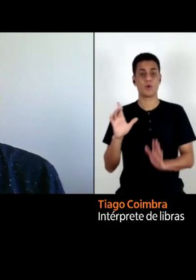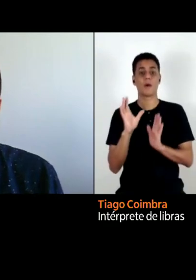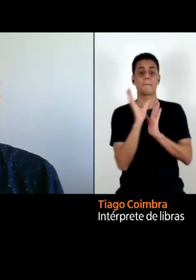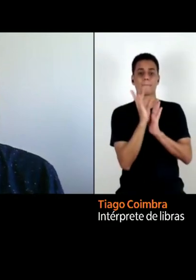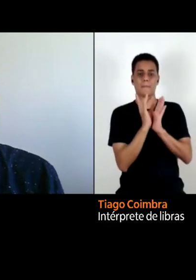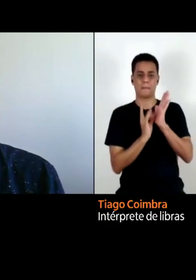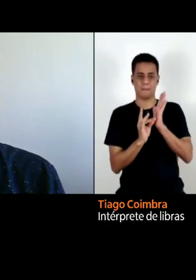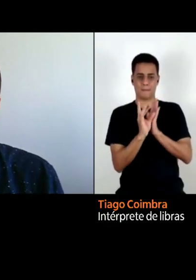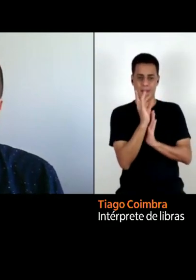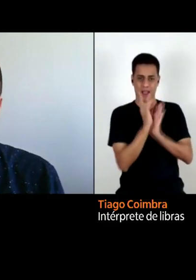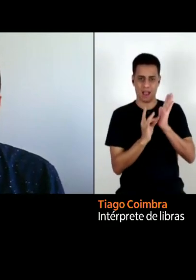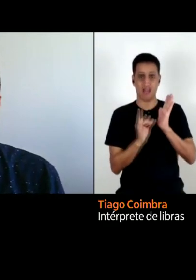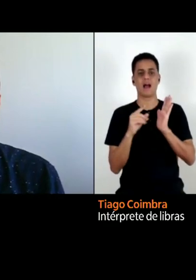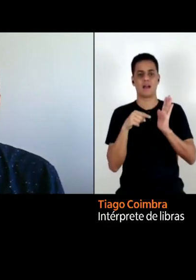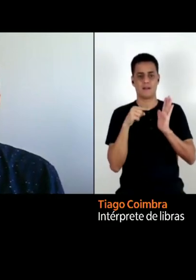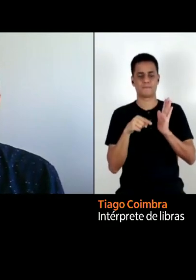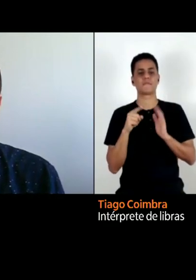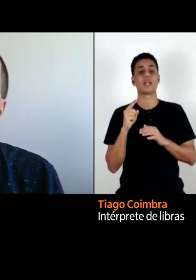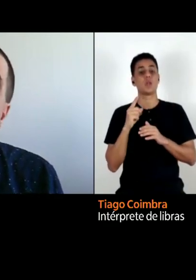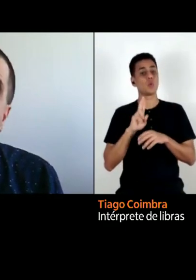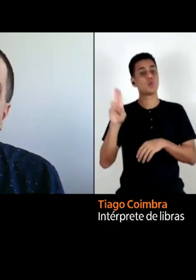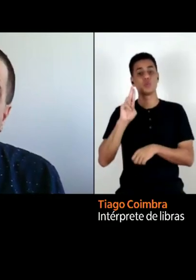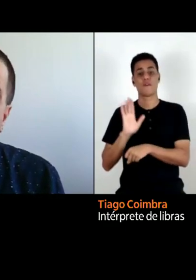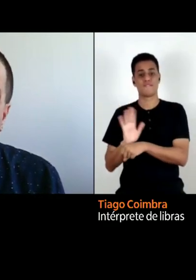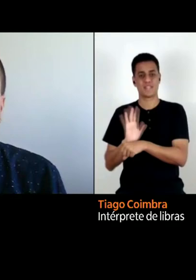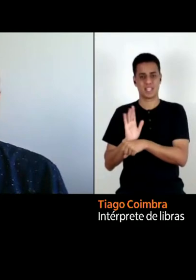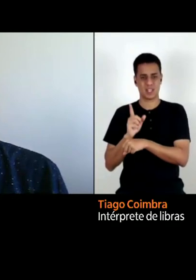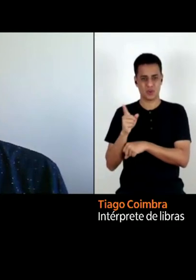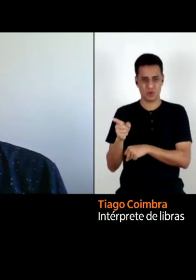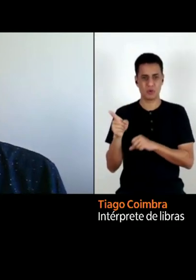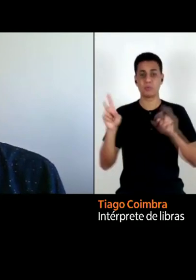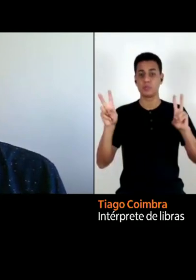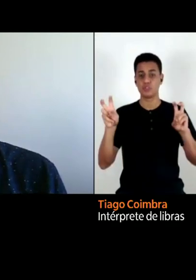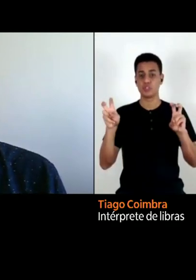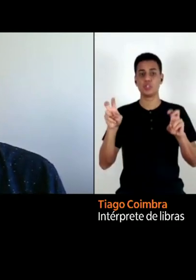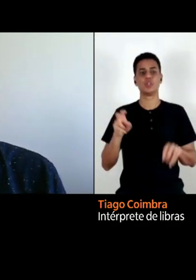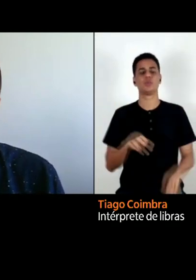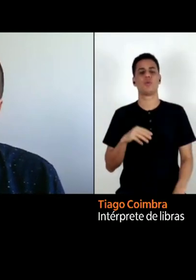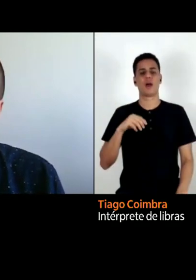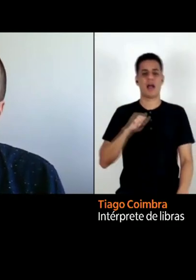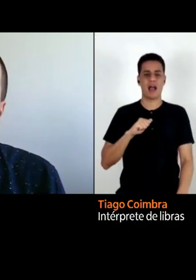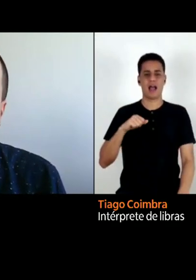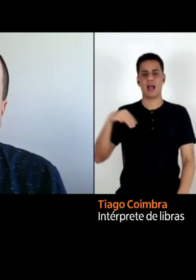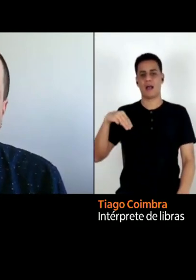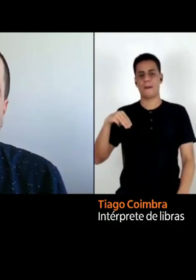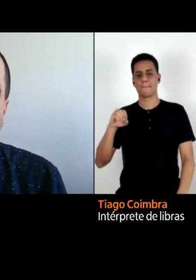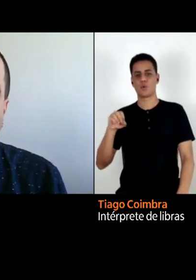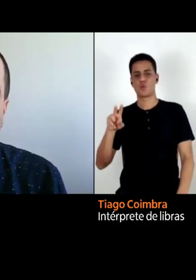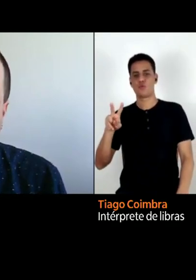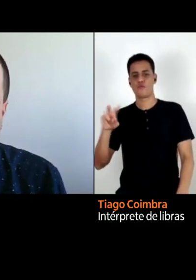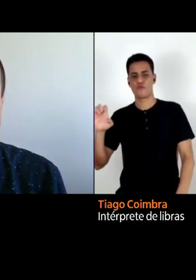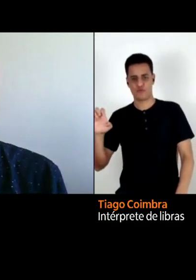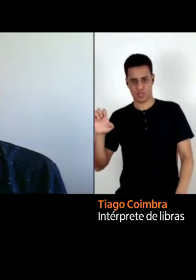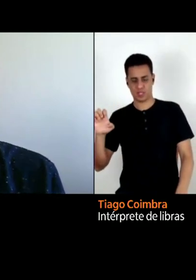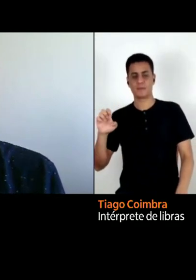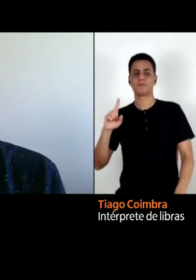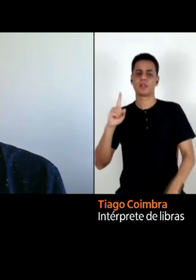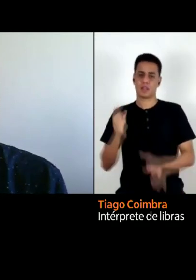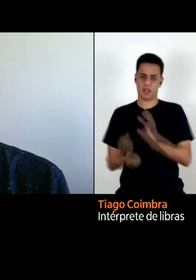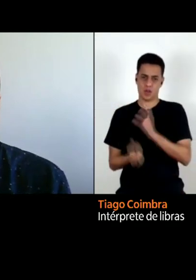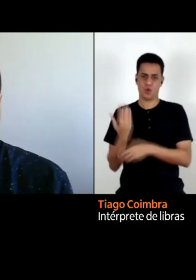seminal simplesmente intitulado A Movie, um filme de